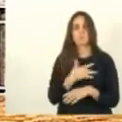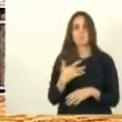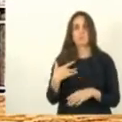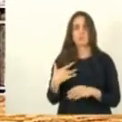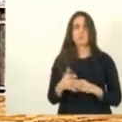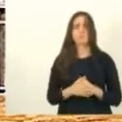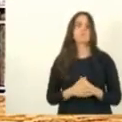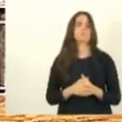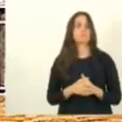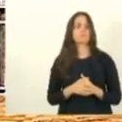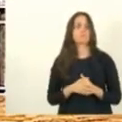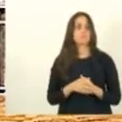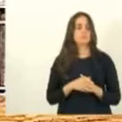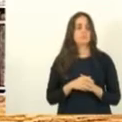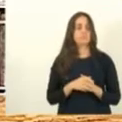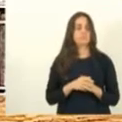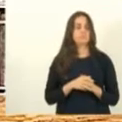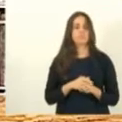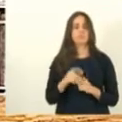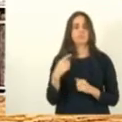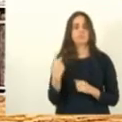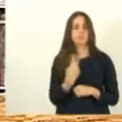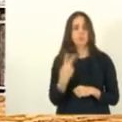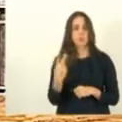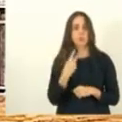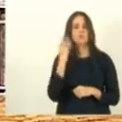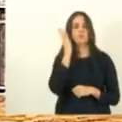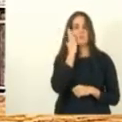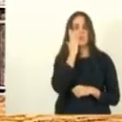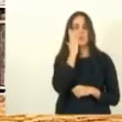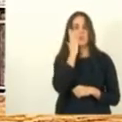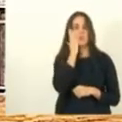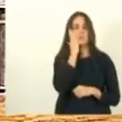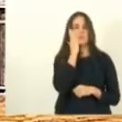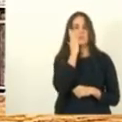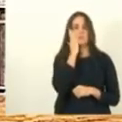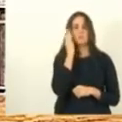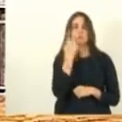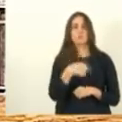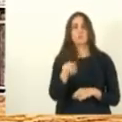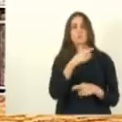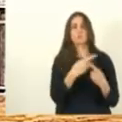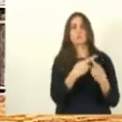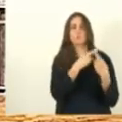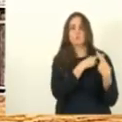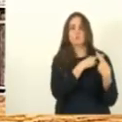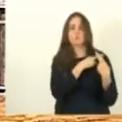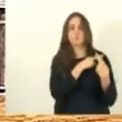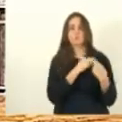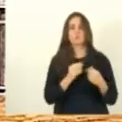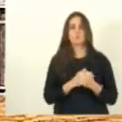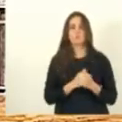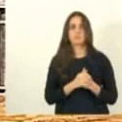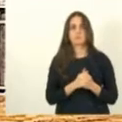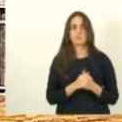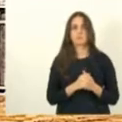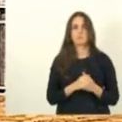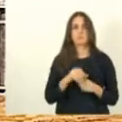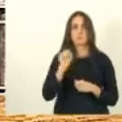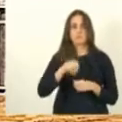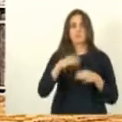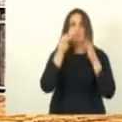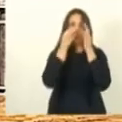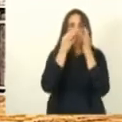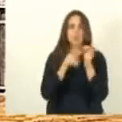de saúde, a gente sabe o nosso dever. E nós estamos, sim,